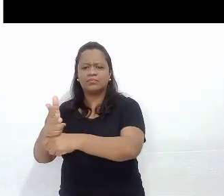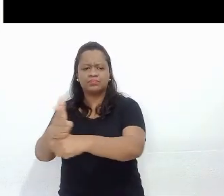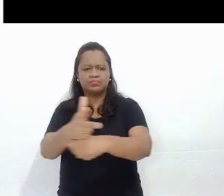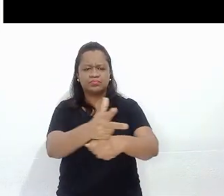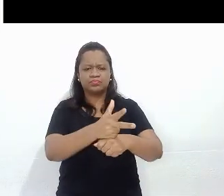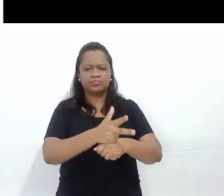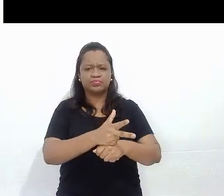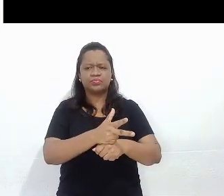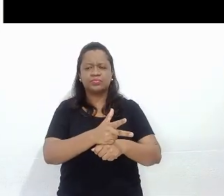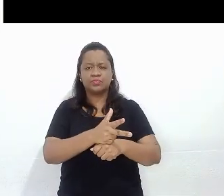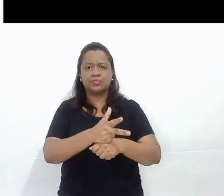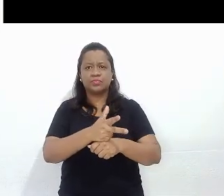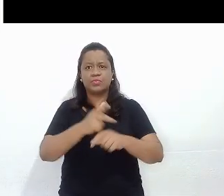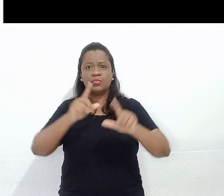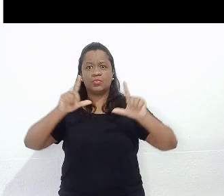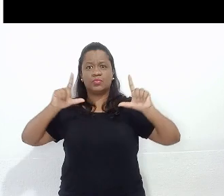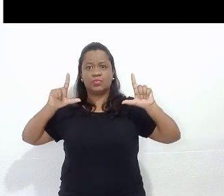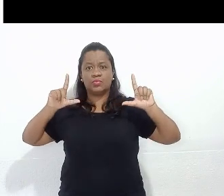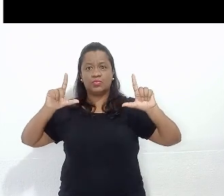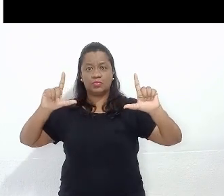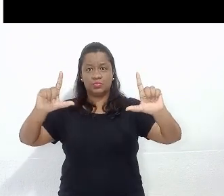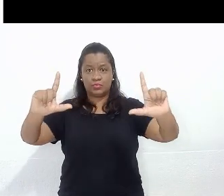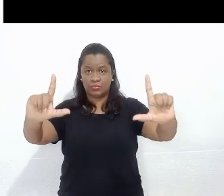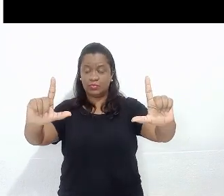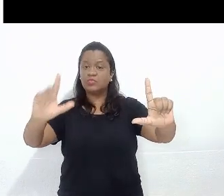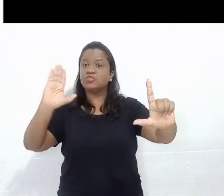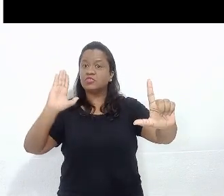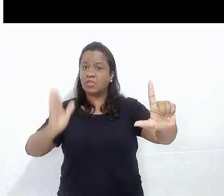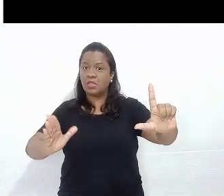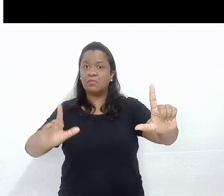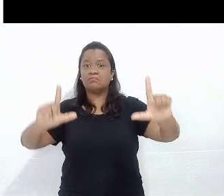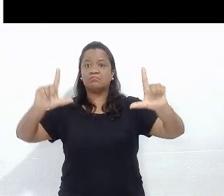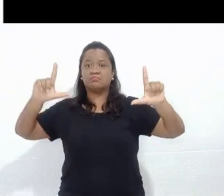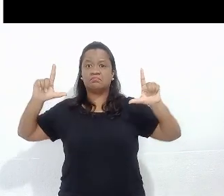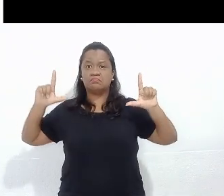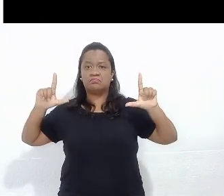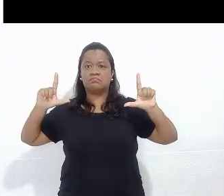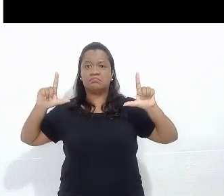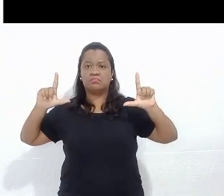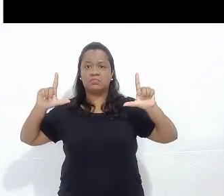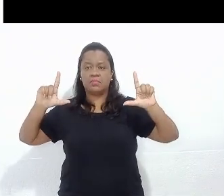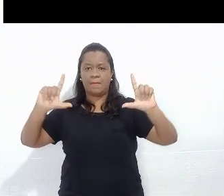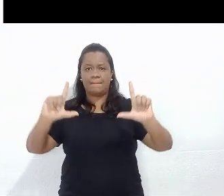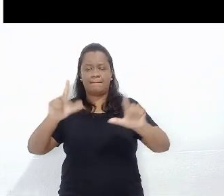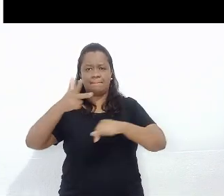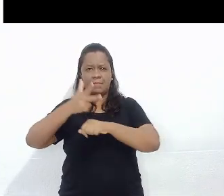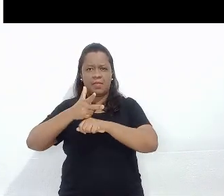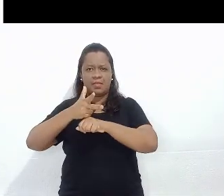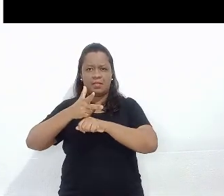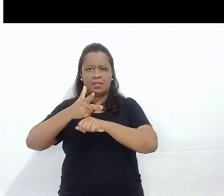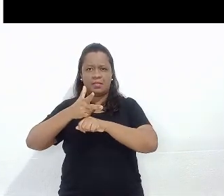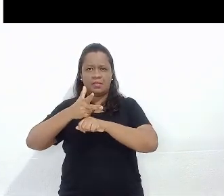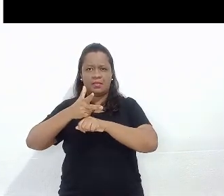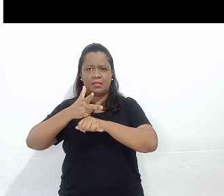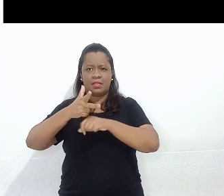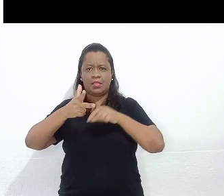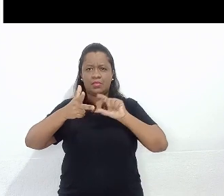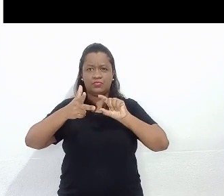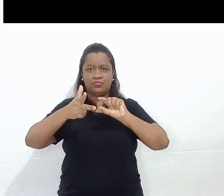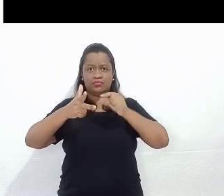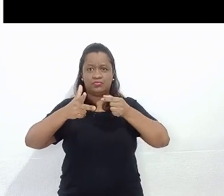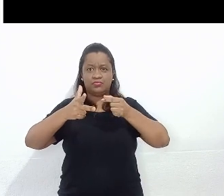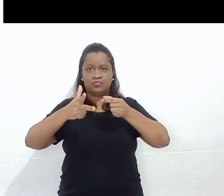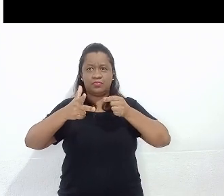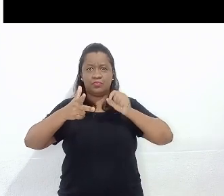imagina, um zoom já é um deslocamento, né? Porque você já está com a câmera parada, mas quando você aciona o zoom, que